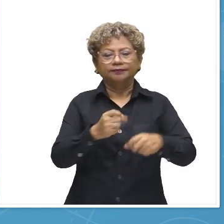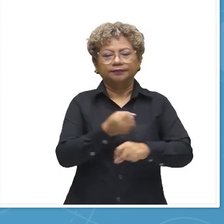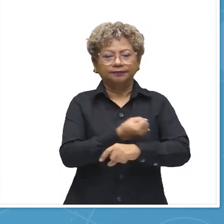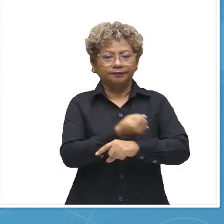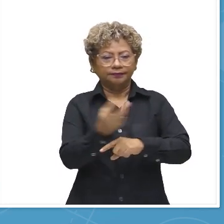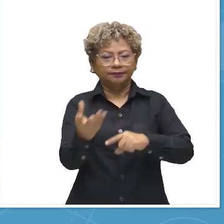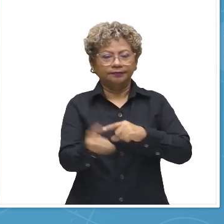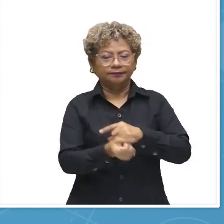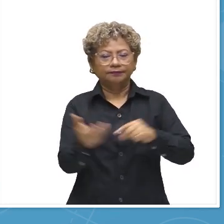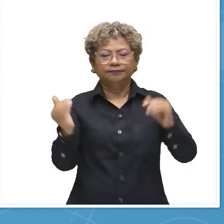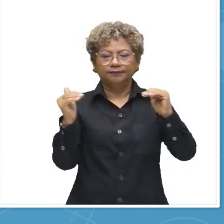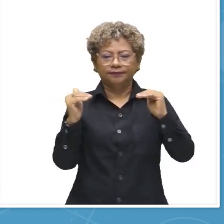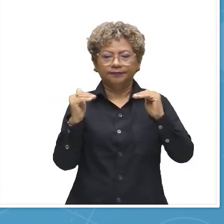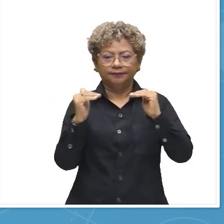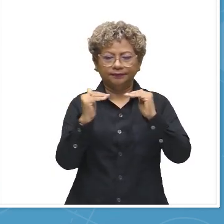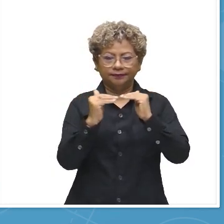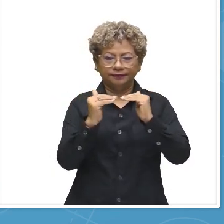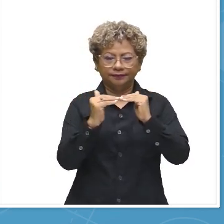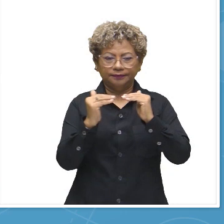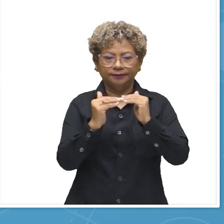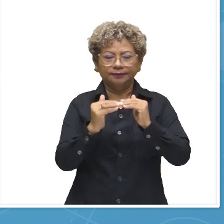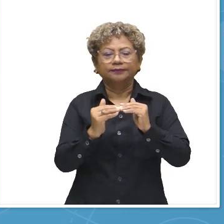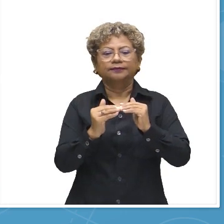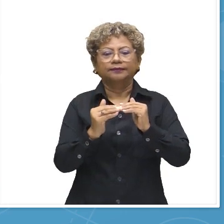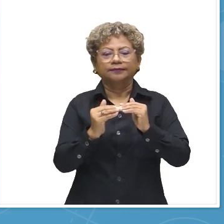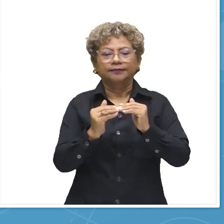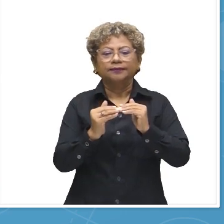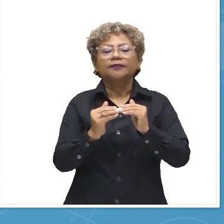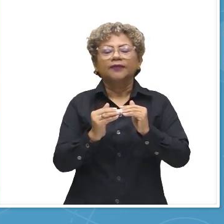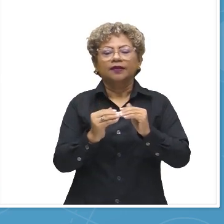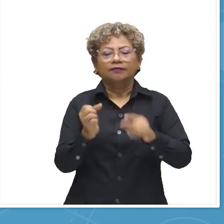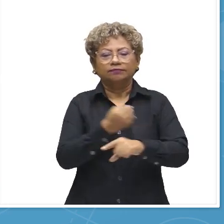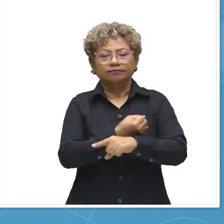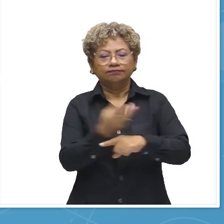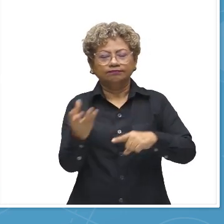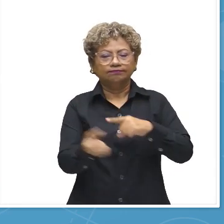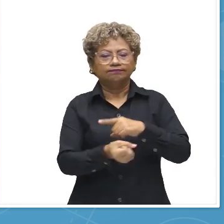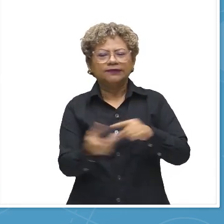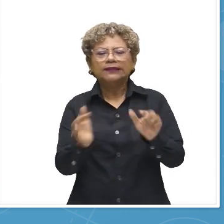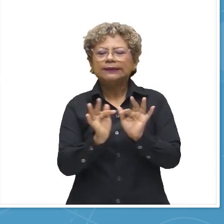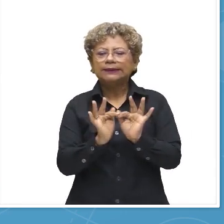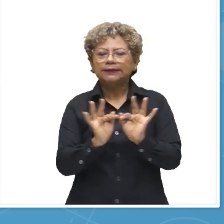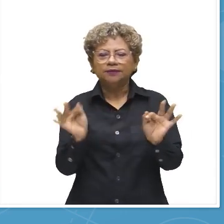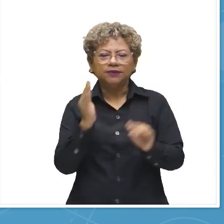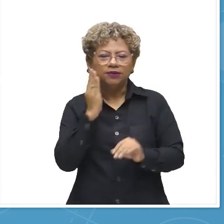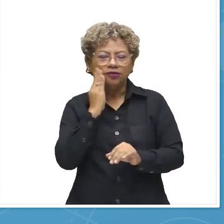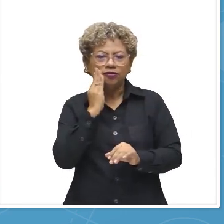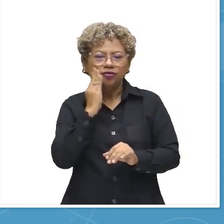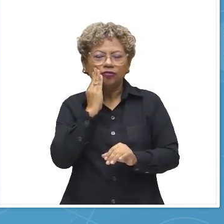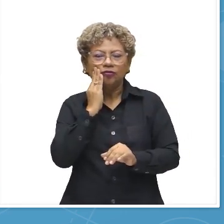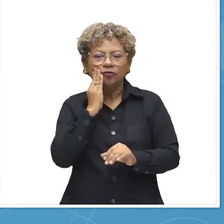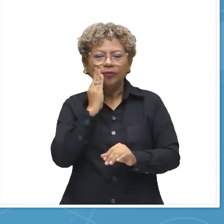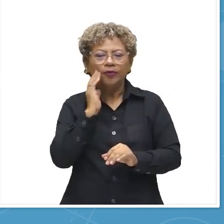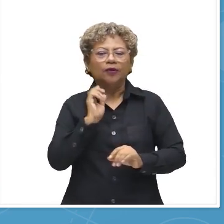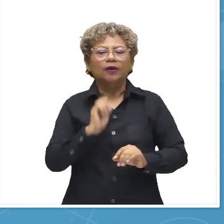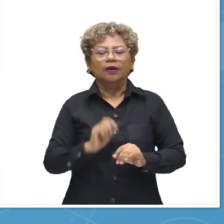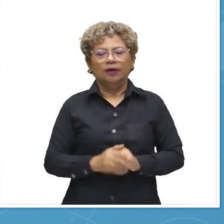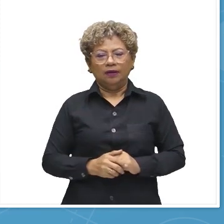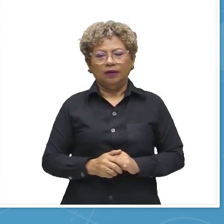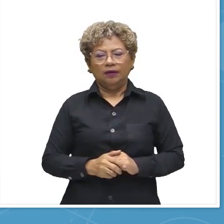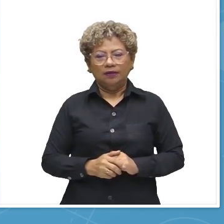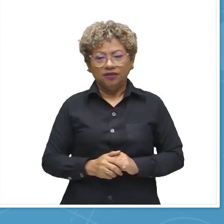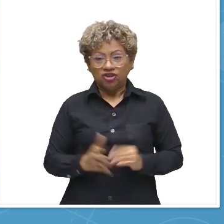frações equivalentes e simplificação de frações. Então, basicamente, é o que nós vamos estudar